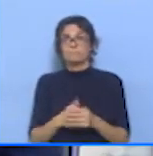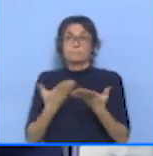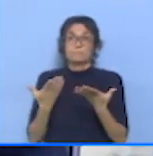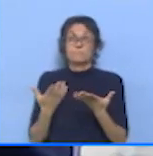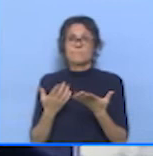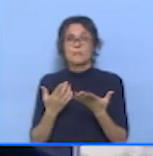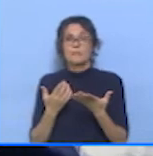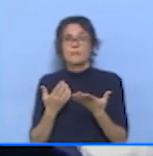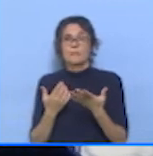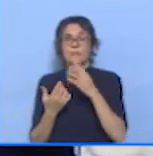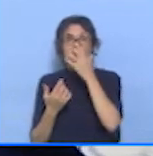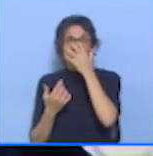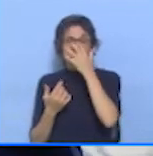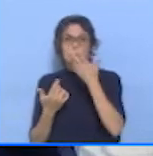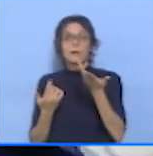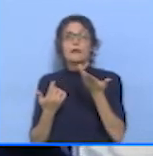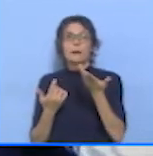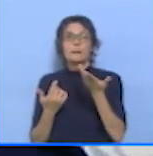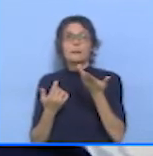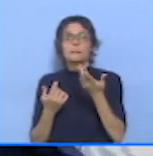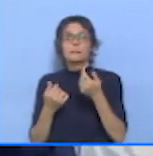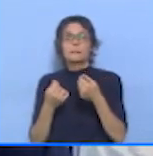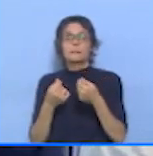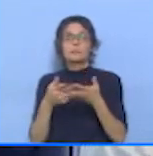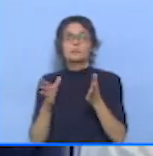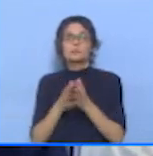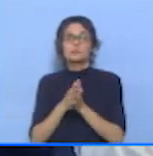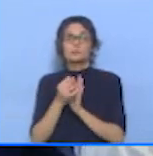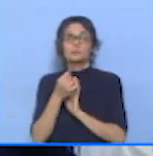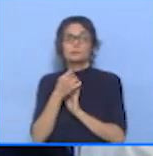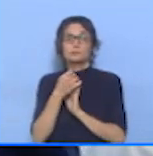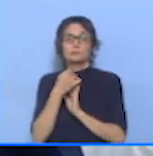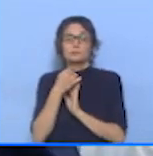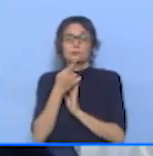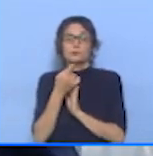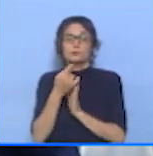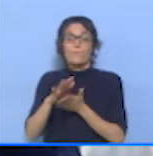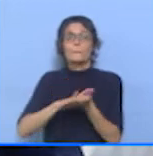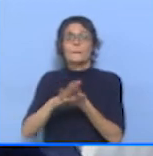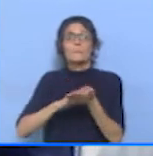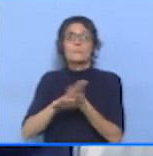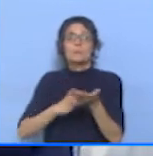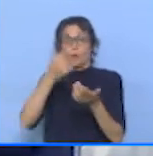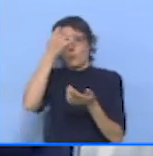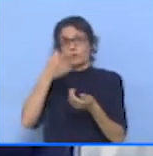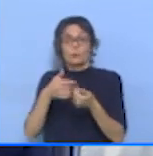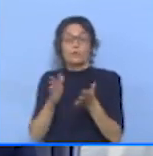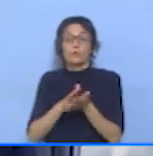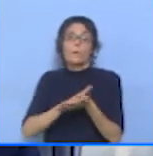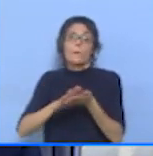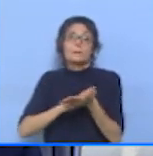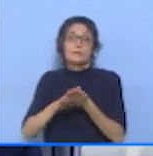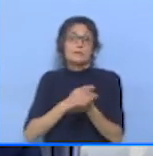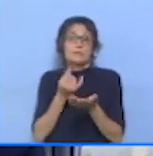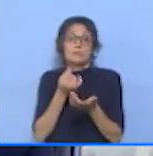lá está vai beber à ciência, vai beber àquilo que são os fundamentos que as associações de ambiente também têm